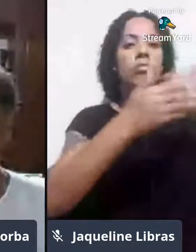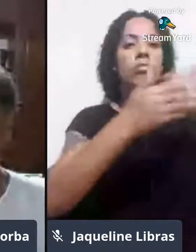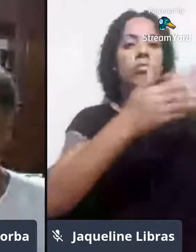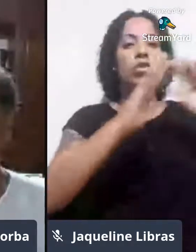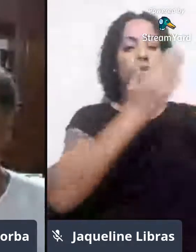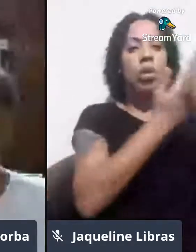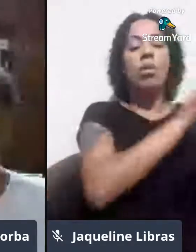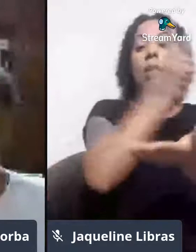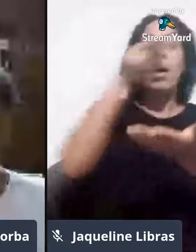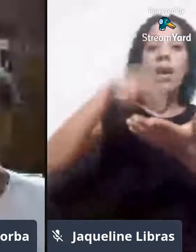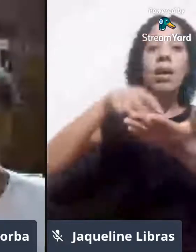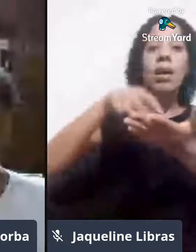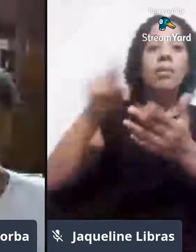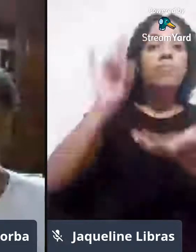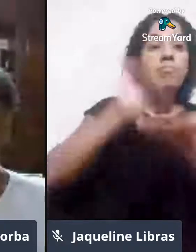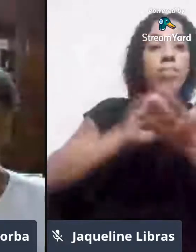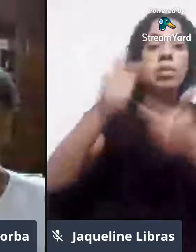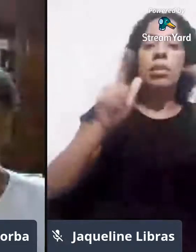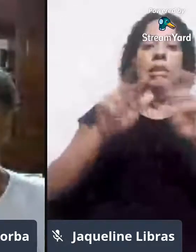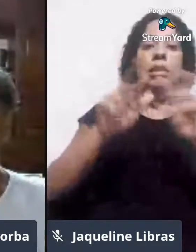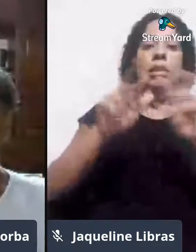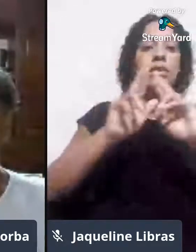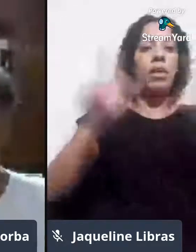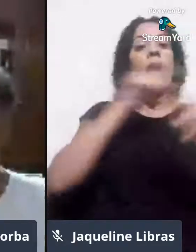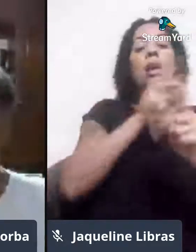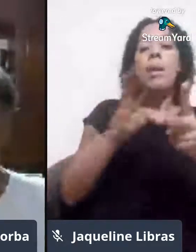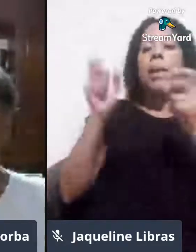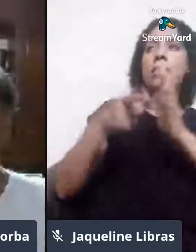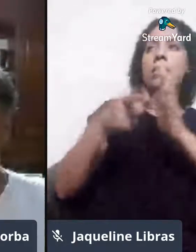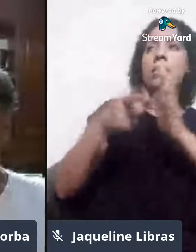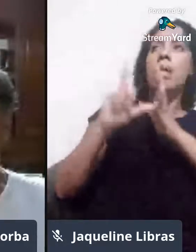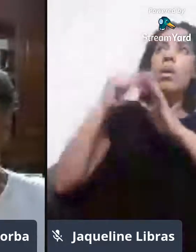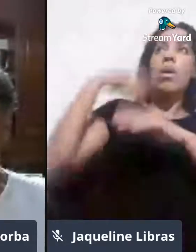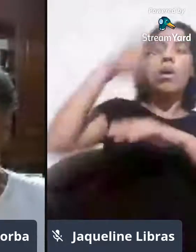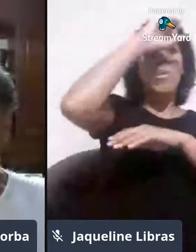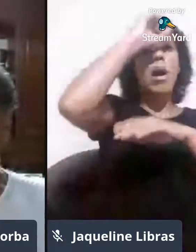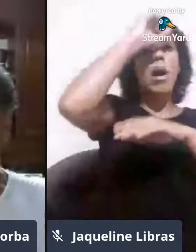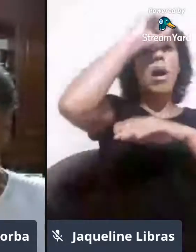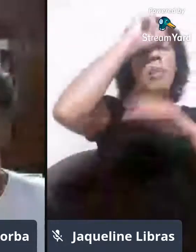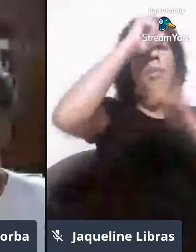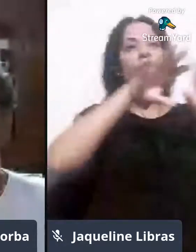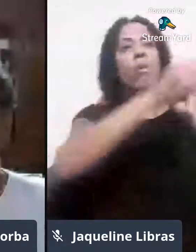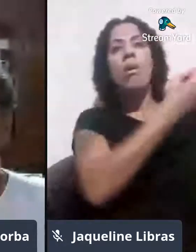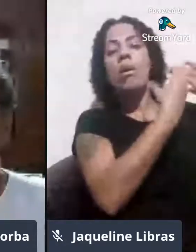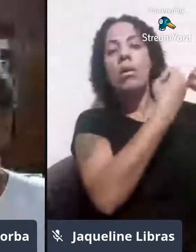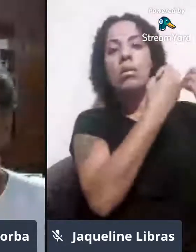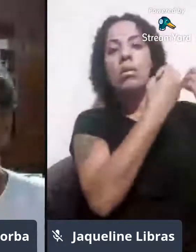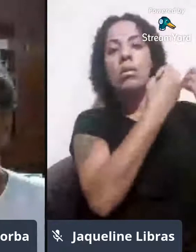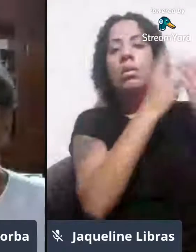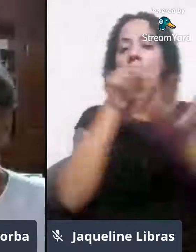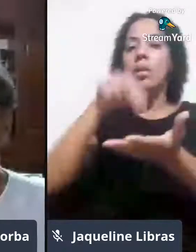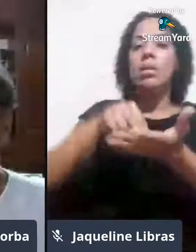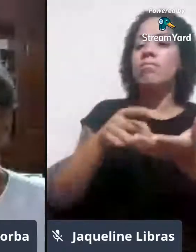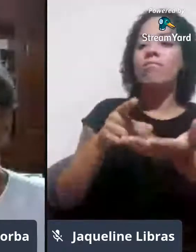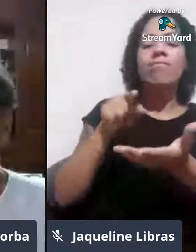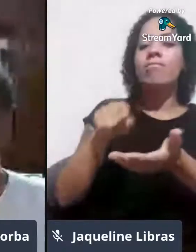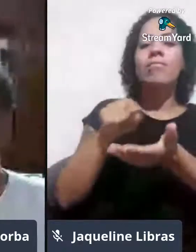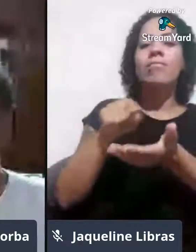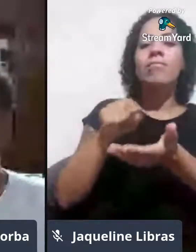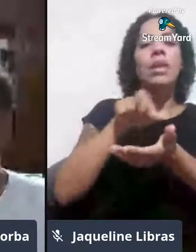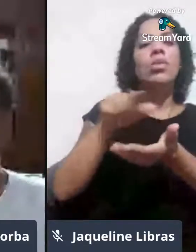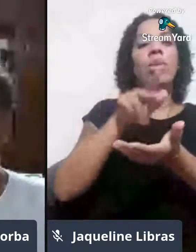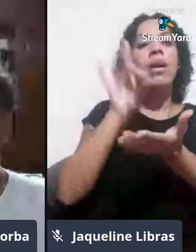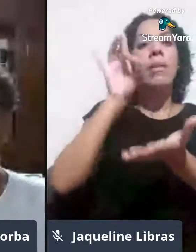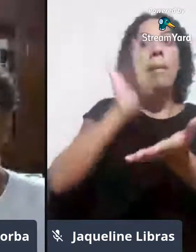e ele percebe que aquela aprendizagem que ele teve, ou toda aquela formação que ele teve, não é efetivamente